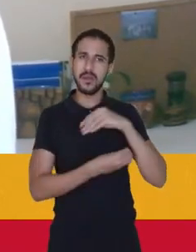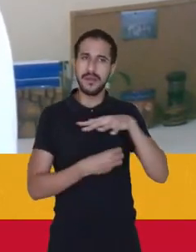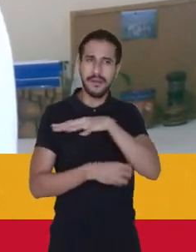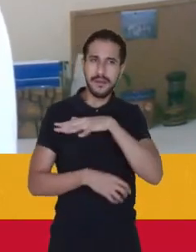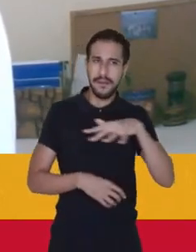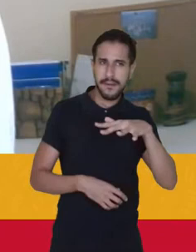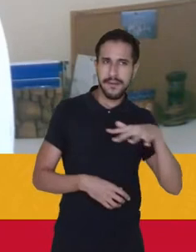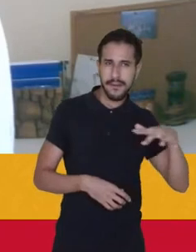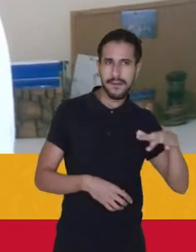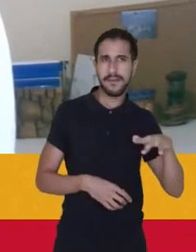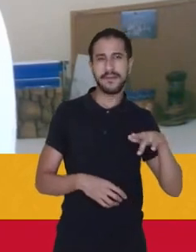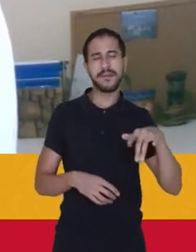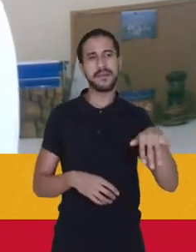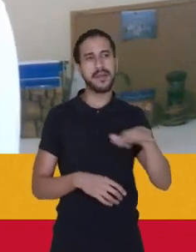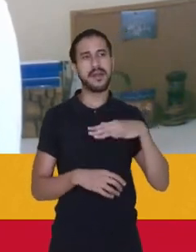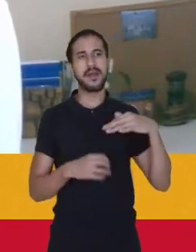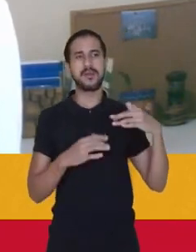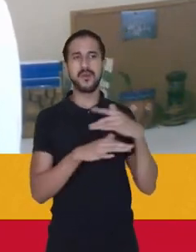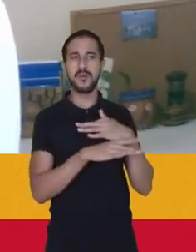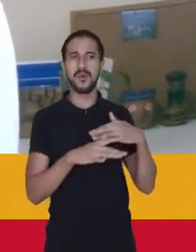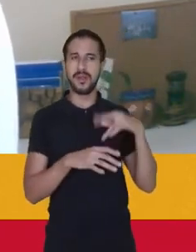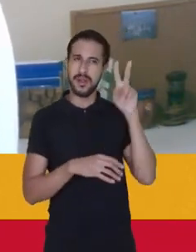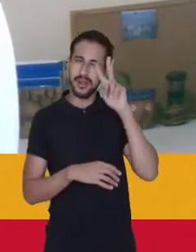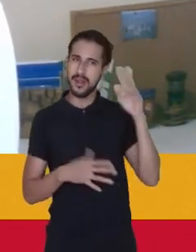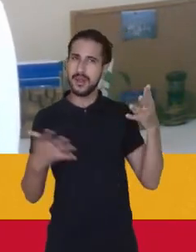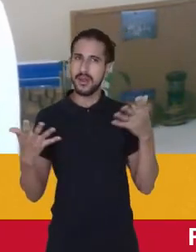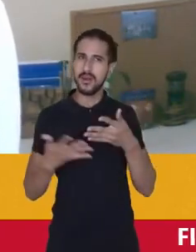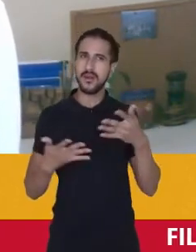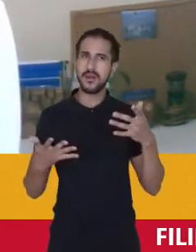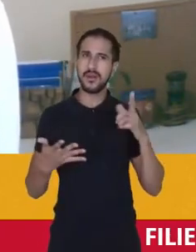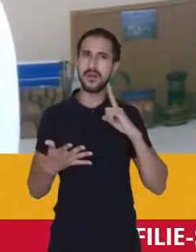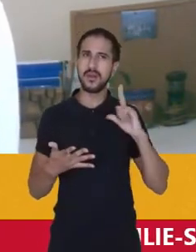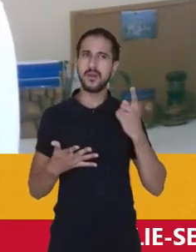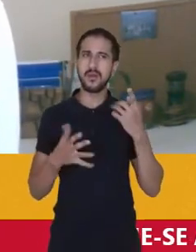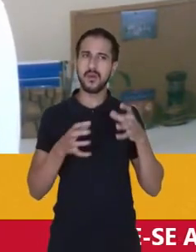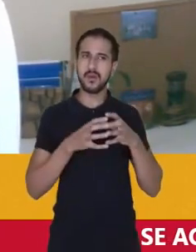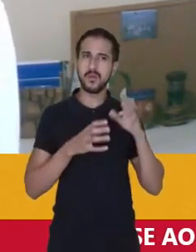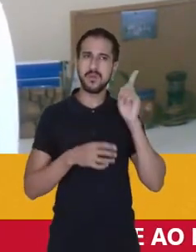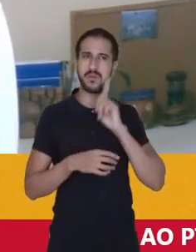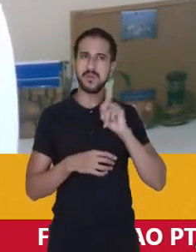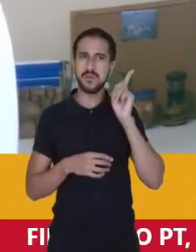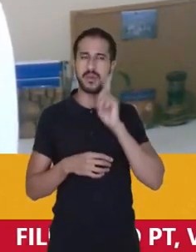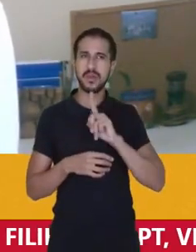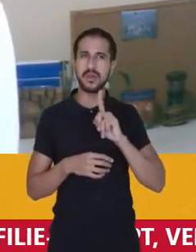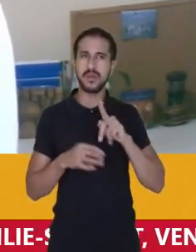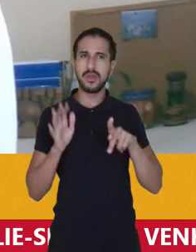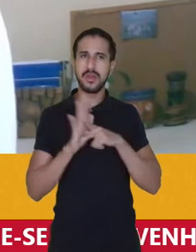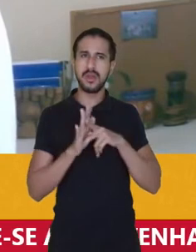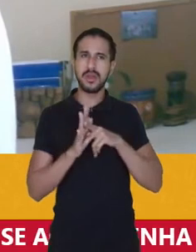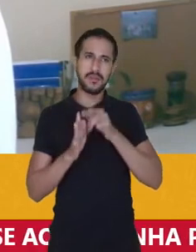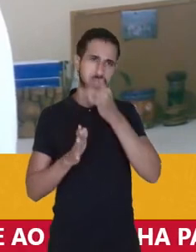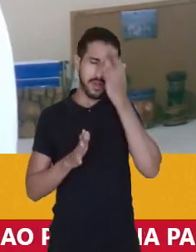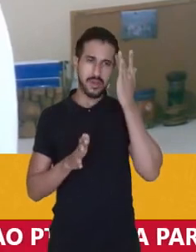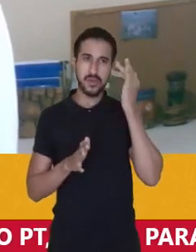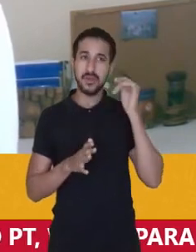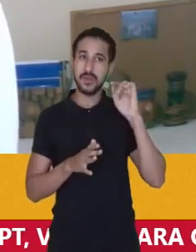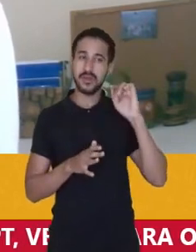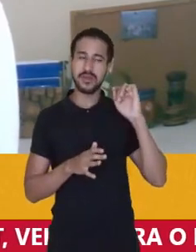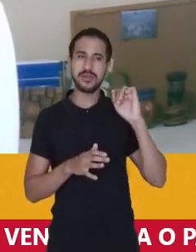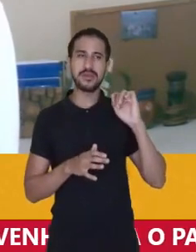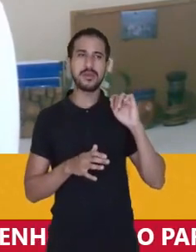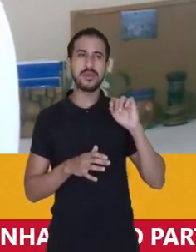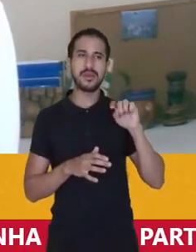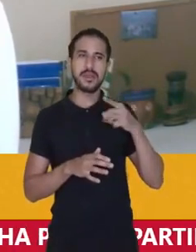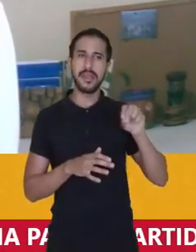no campo do planejamento urbano. E aí eu lembrei agora, né, tem um grupo nos Estados Unidos de planejadores e planejadoras não brancos, né,